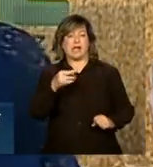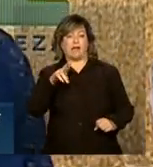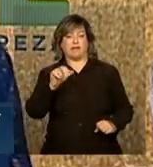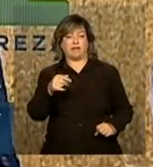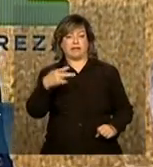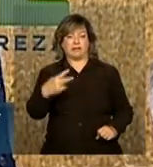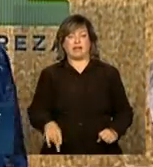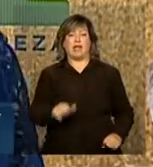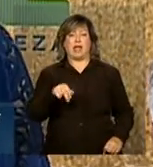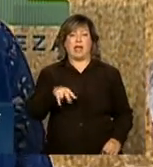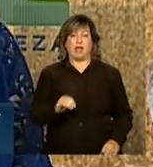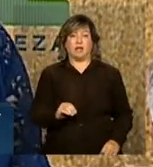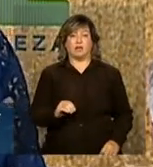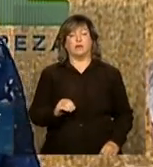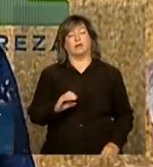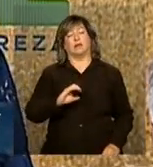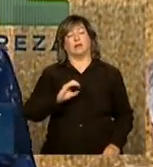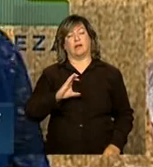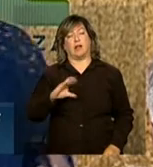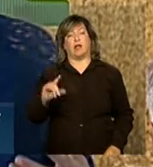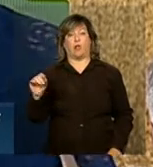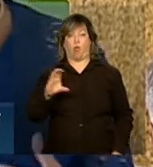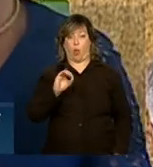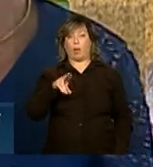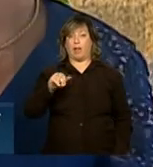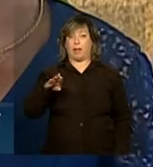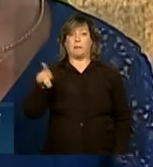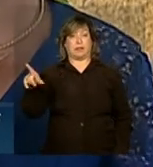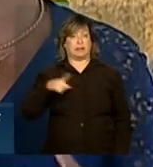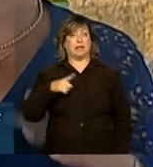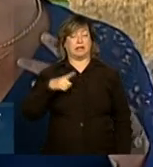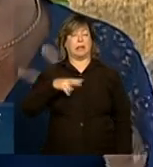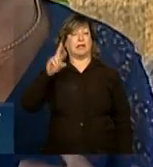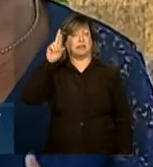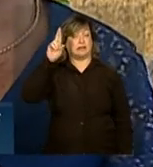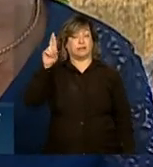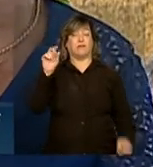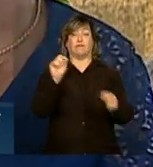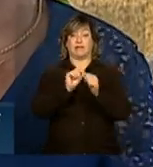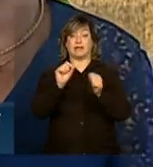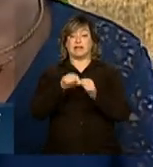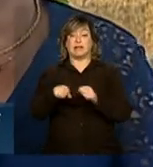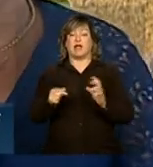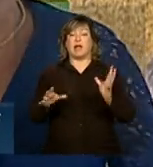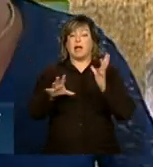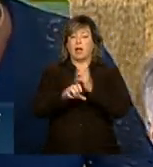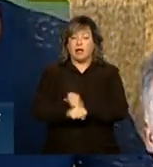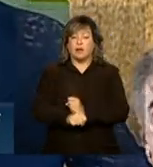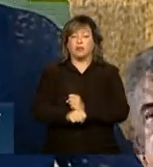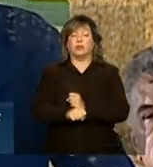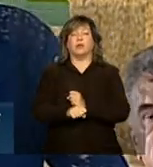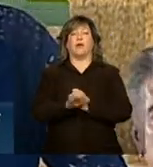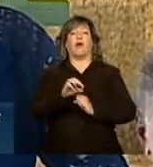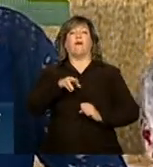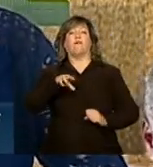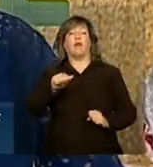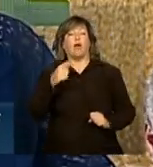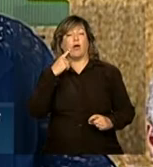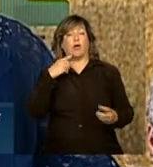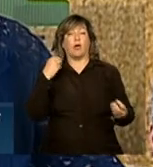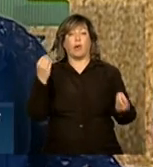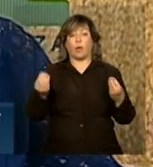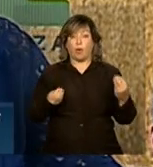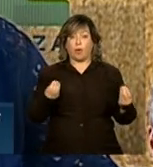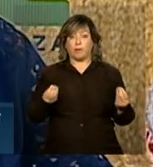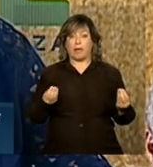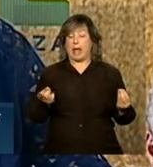ano. Obviamente, a Conab tem uma responsabilidade de fazer esse cálculo de forma a